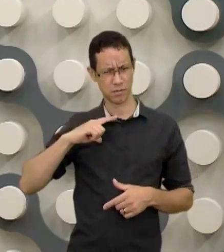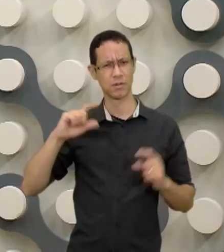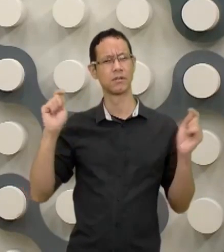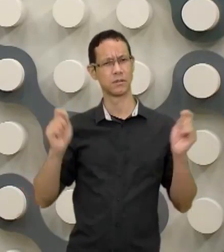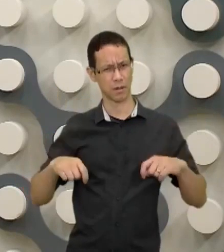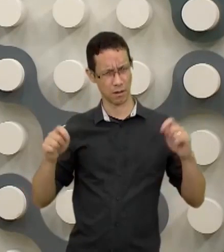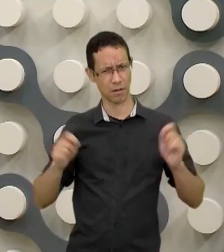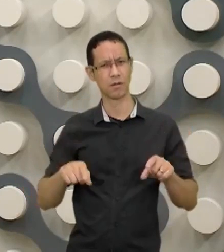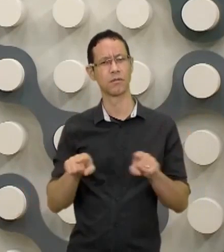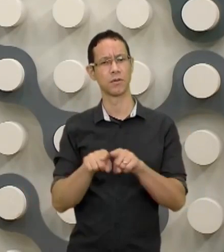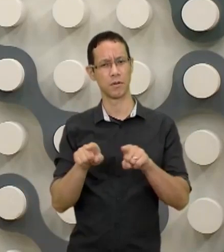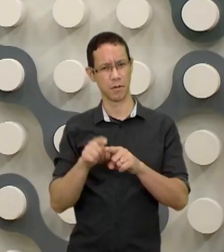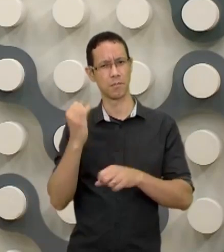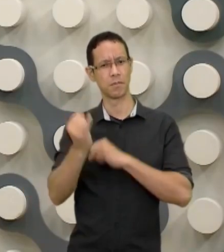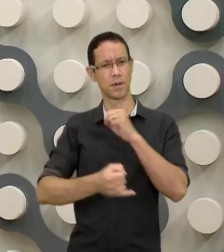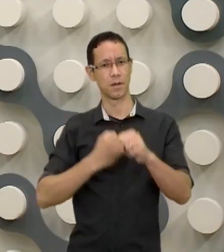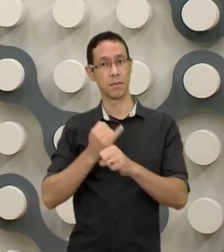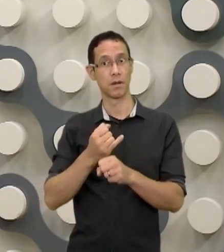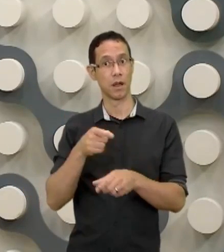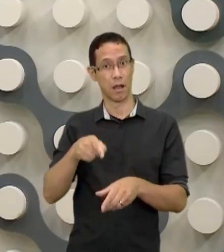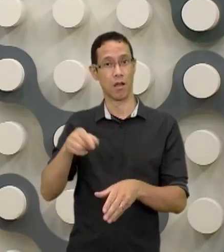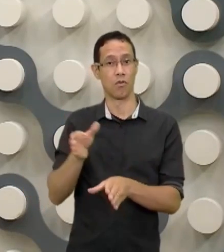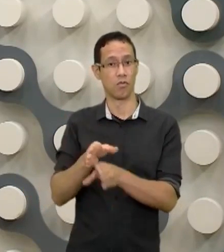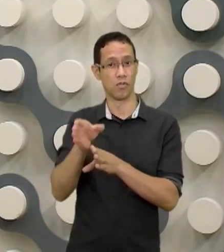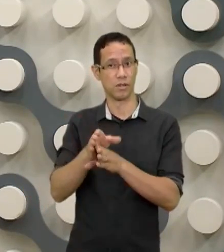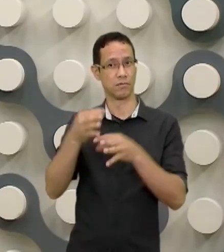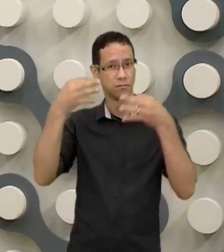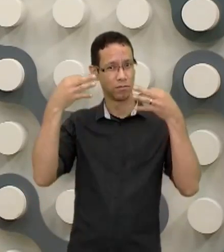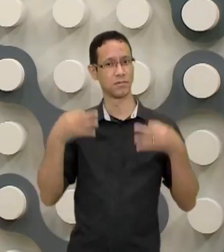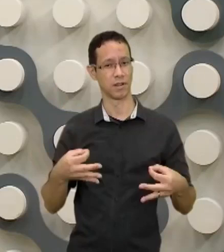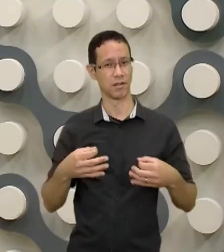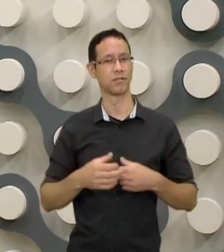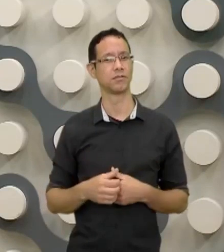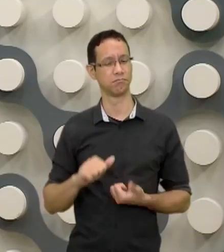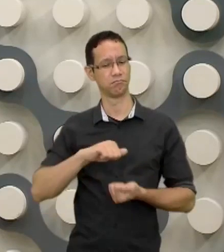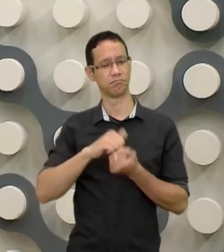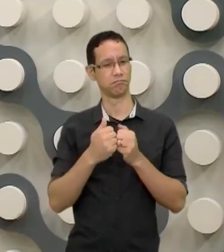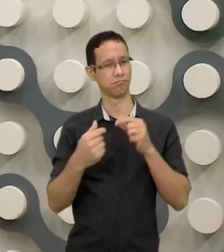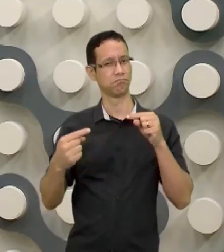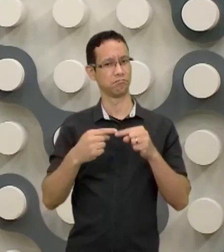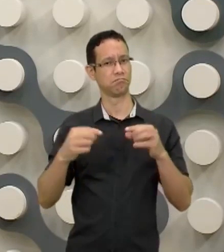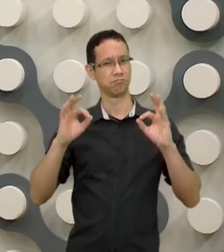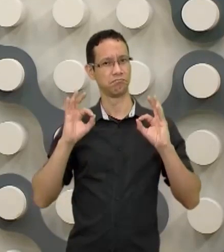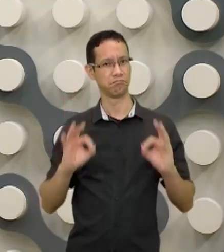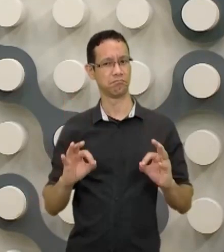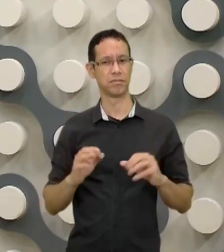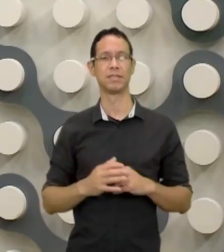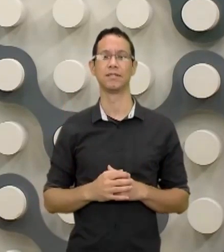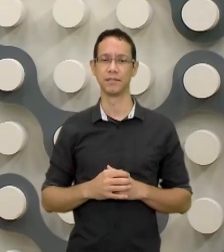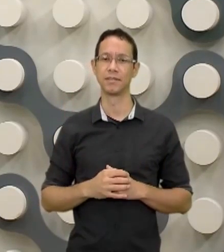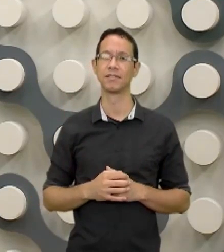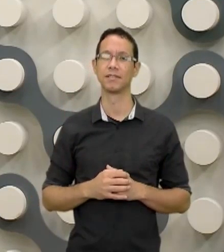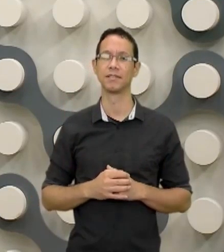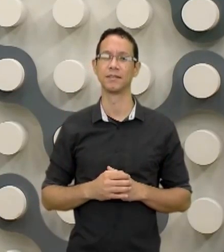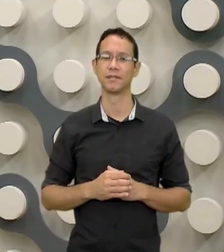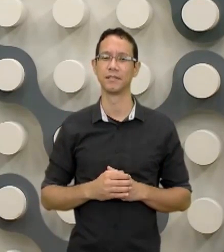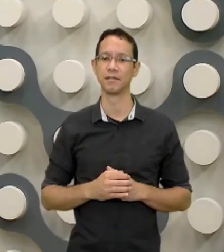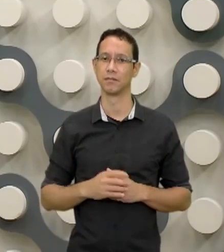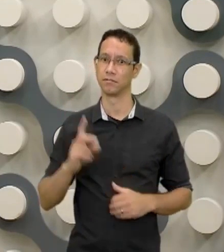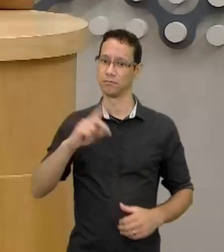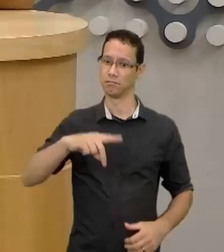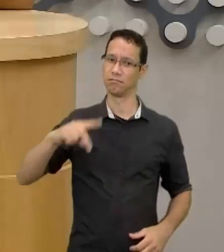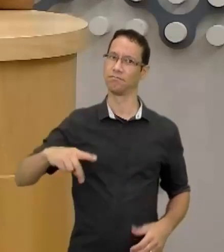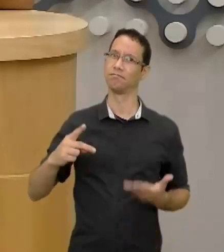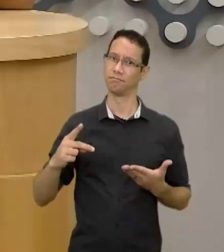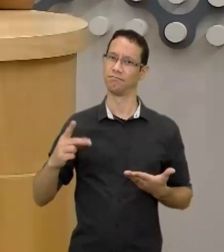mas aqui você tem uma orientação adequada, né? Uma orientação... eu vou dizer, com